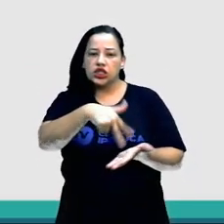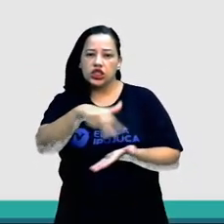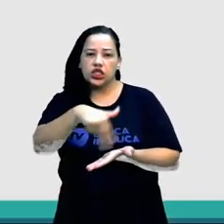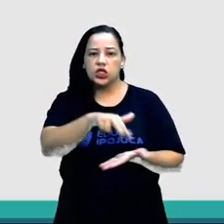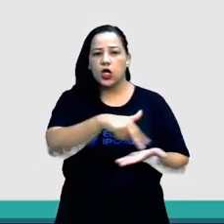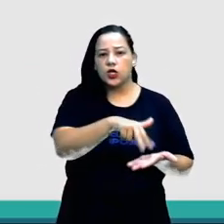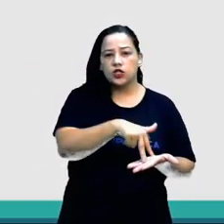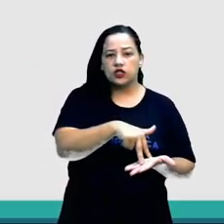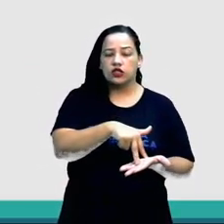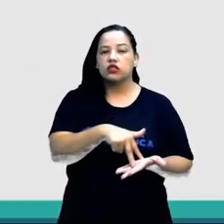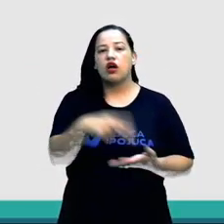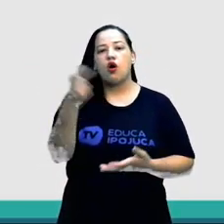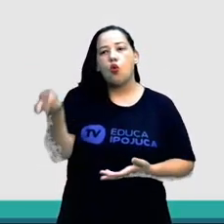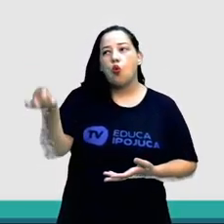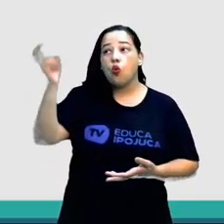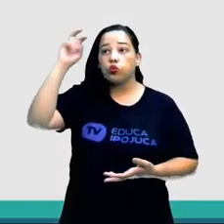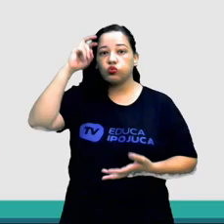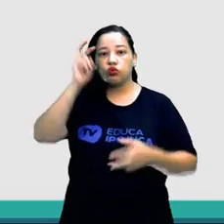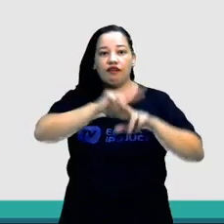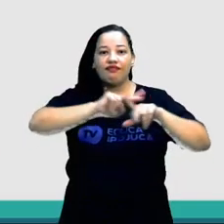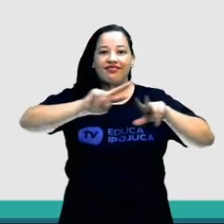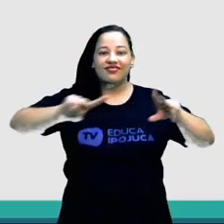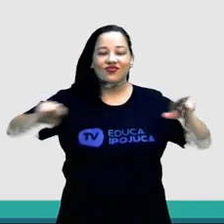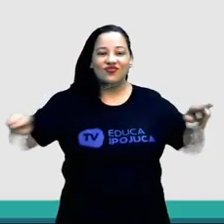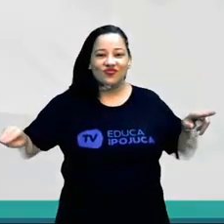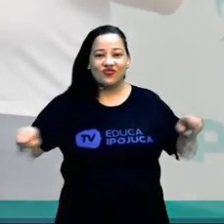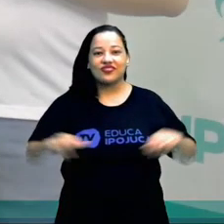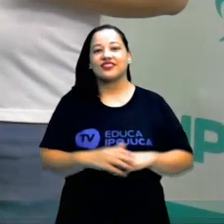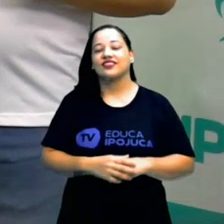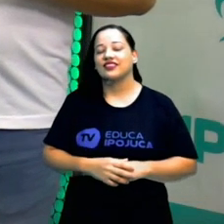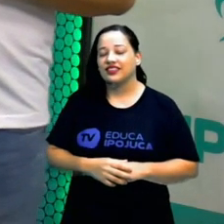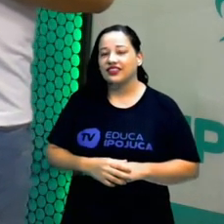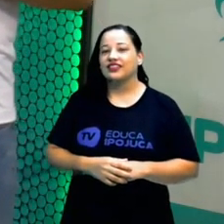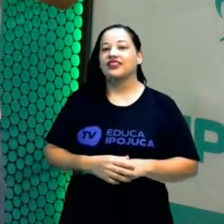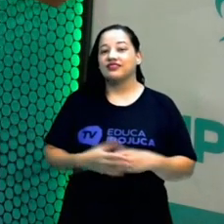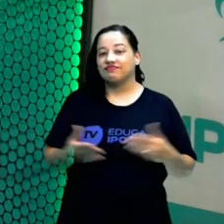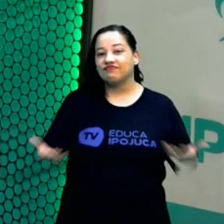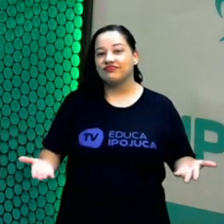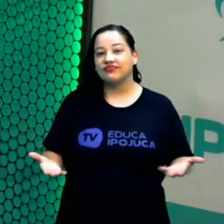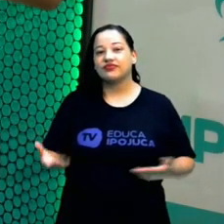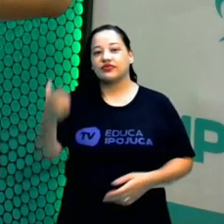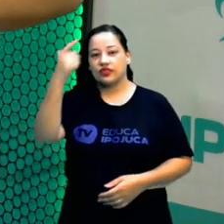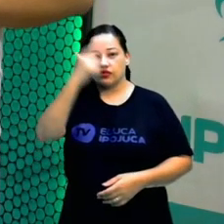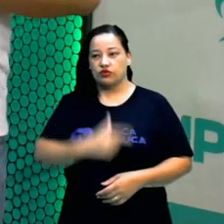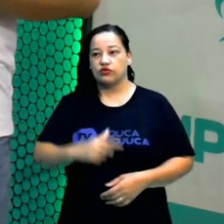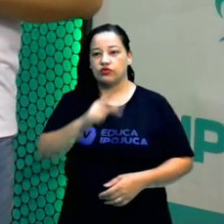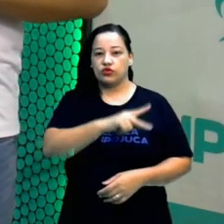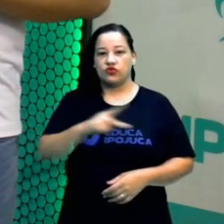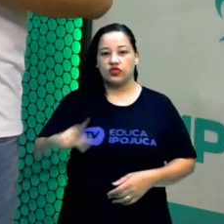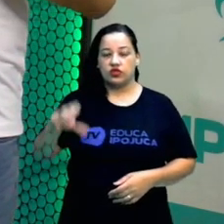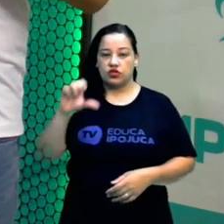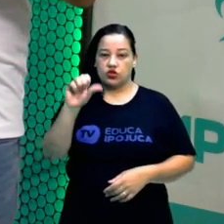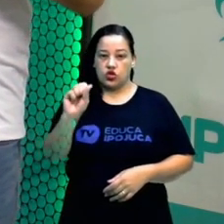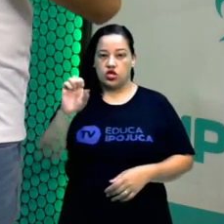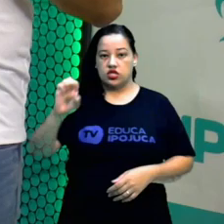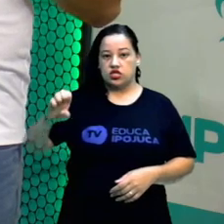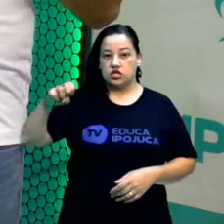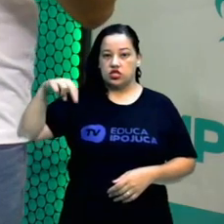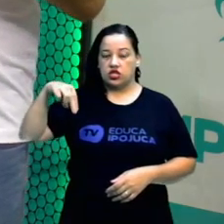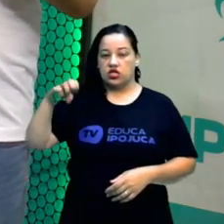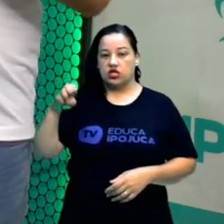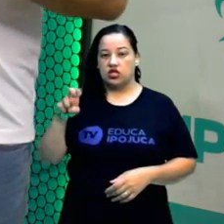em Diferentes Culturas. É isso aí, pessoal. Eu, professor Cereval Santana,